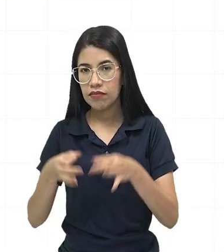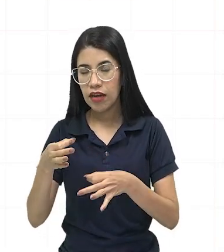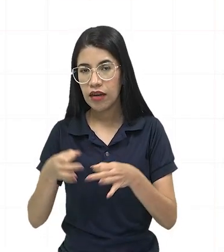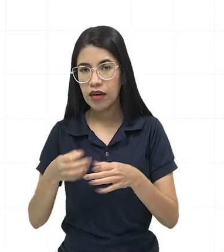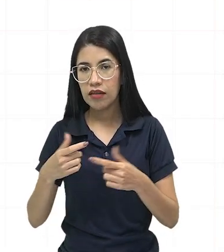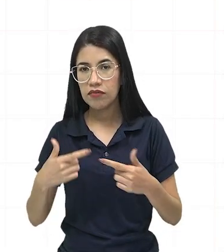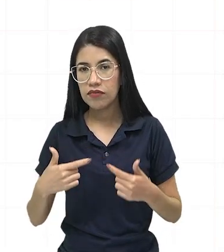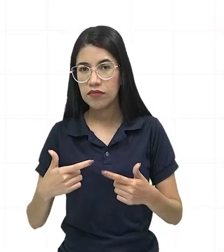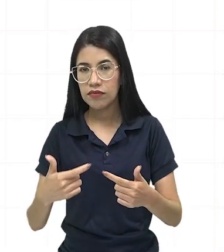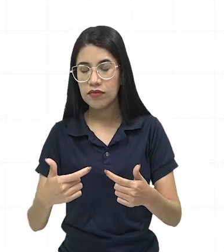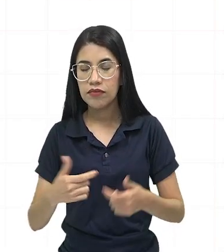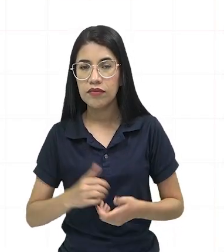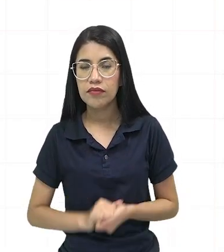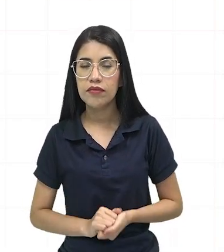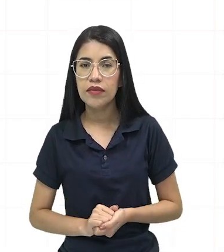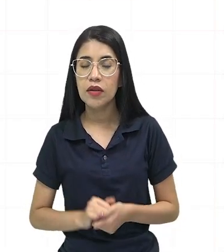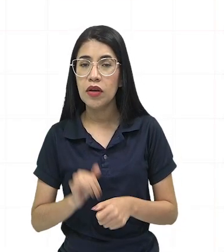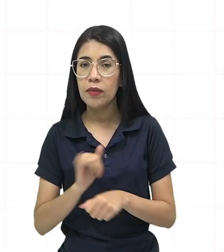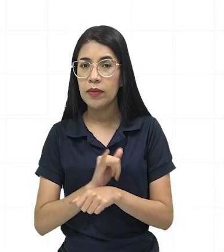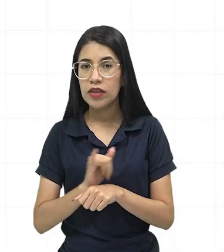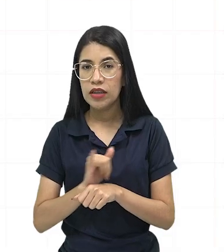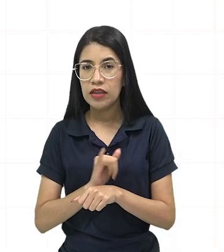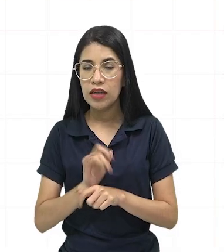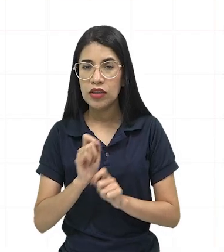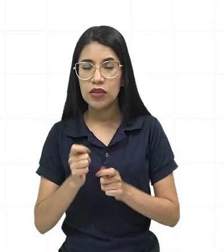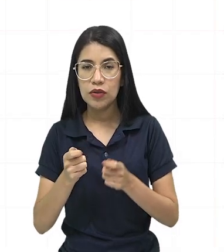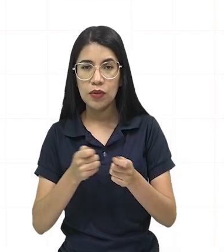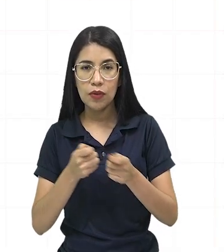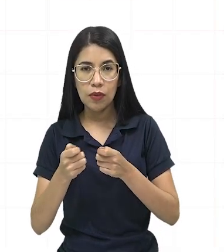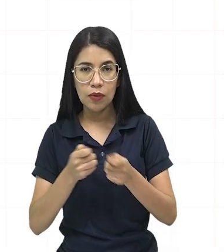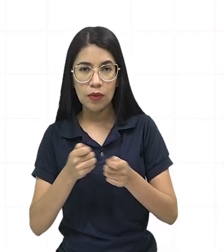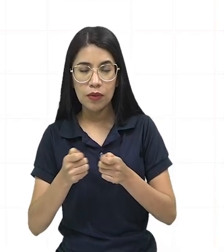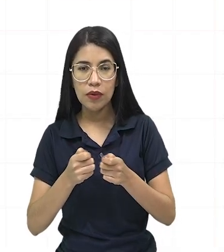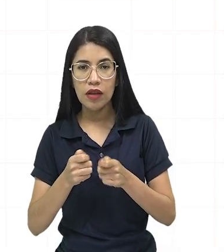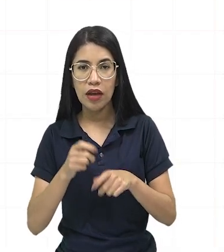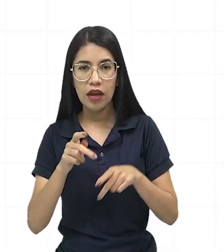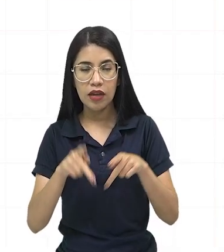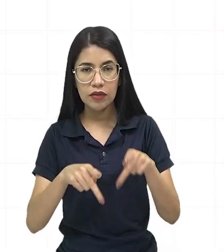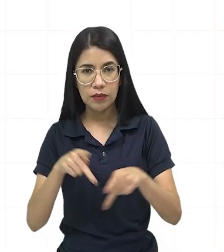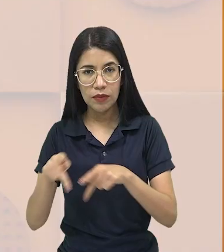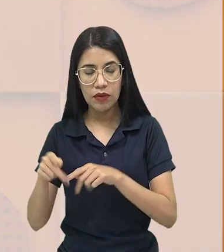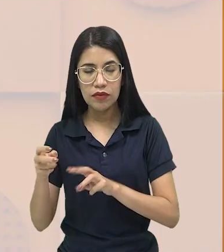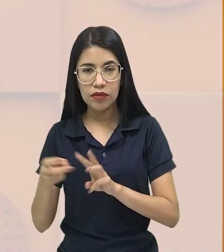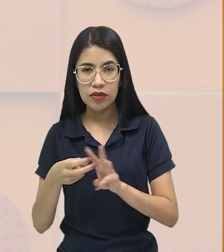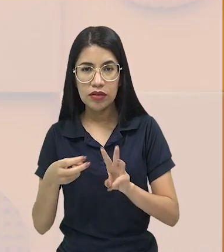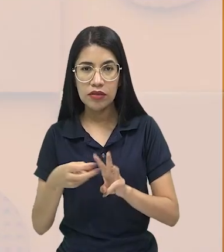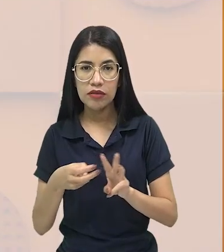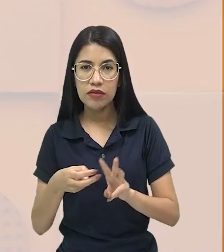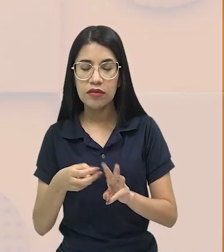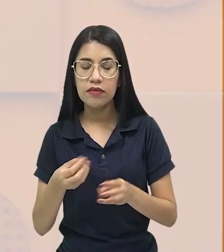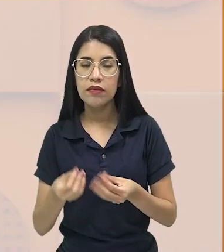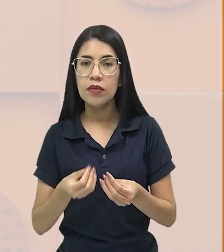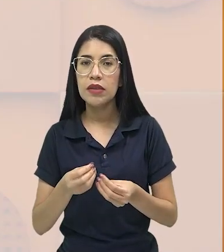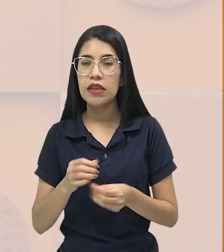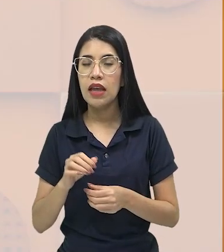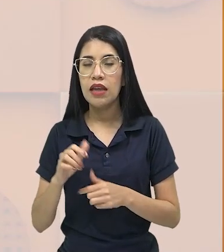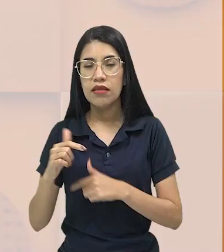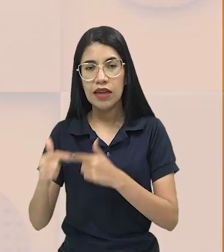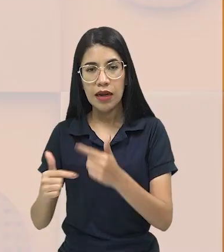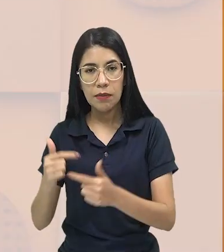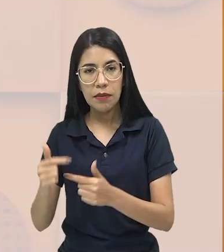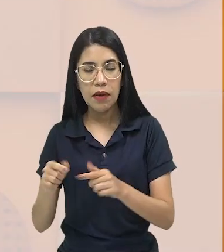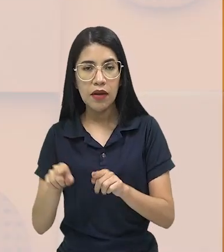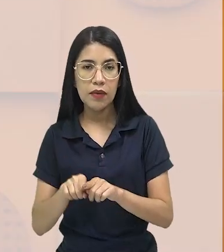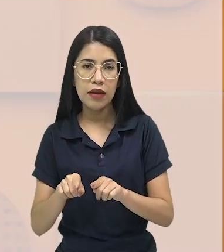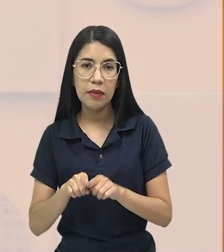dizer? Nós estamos falando de um mecanismo de controle dessas populações indígenas, fosse para trabalho ou mesmo